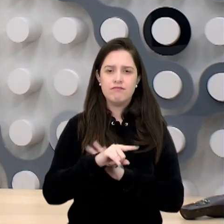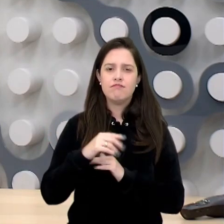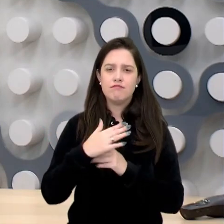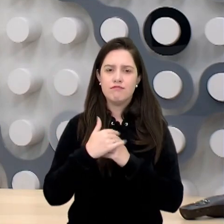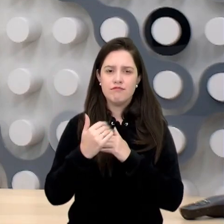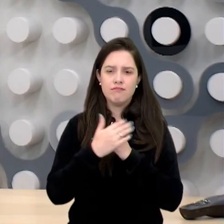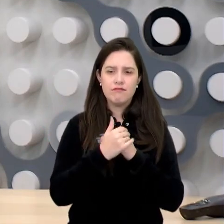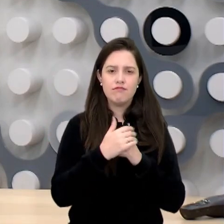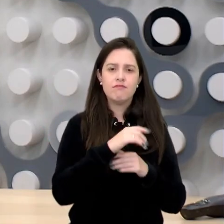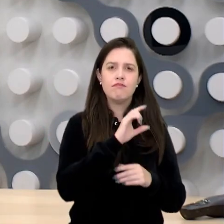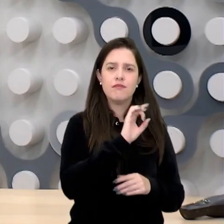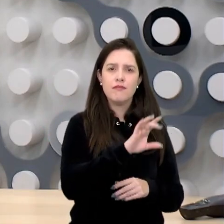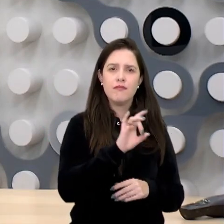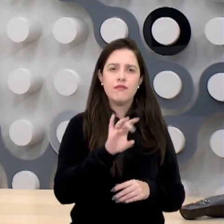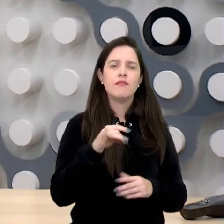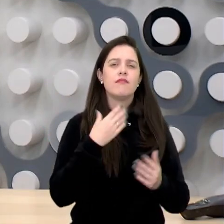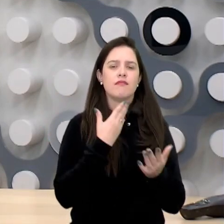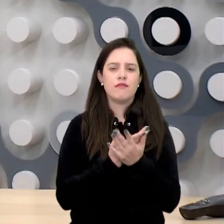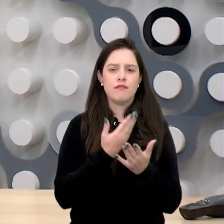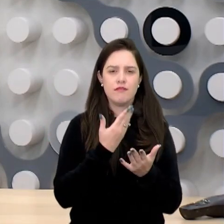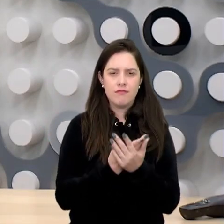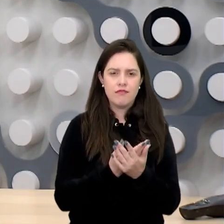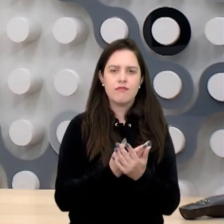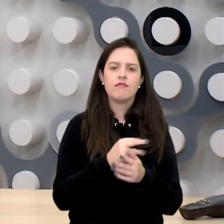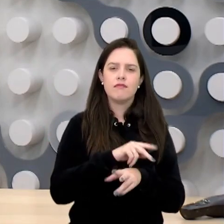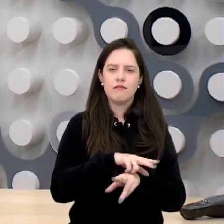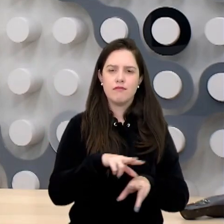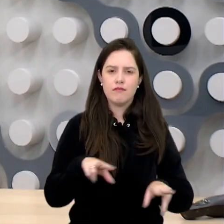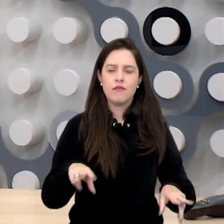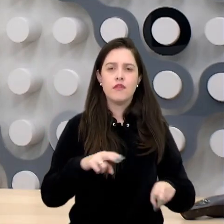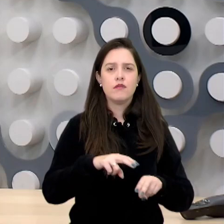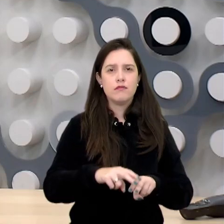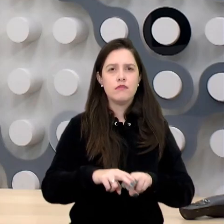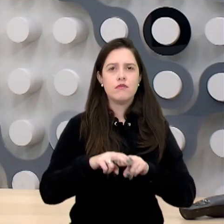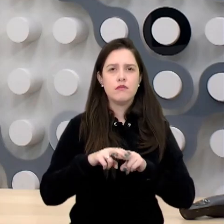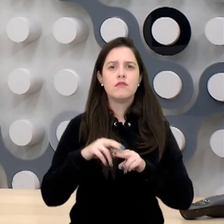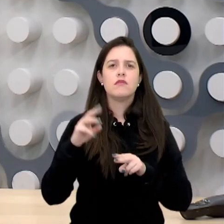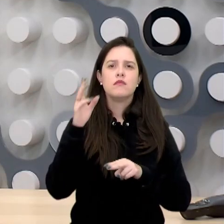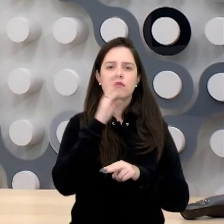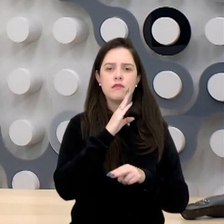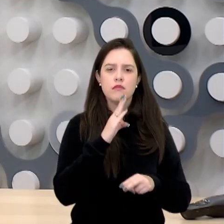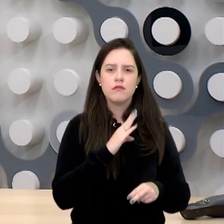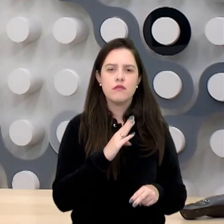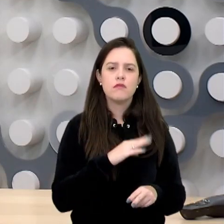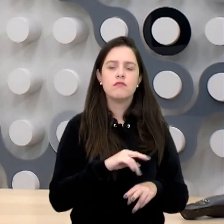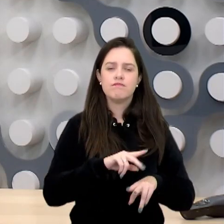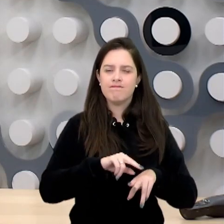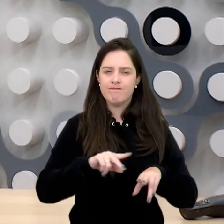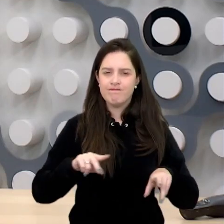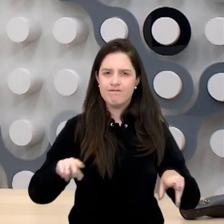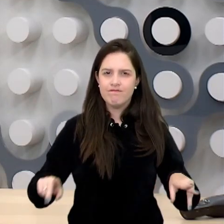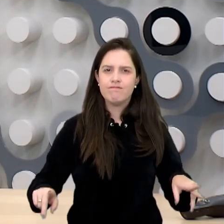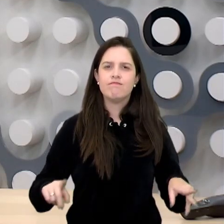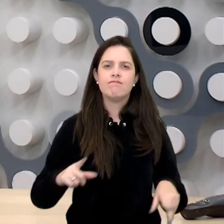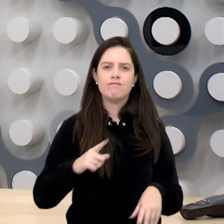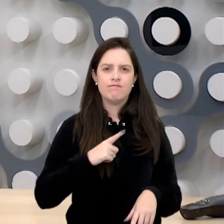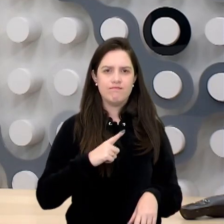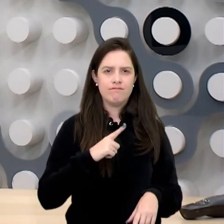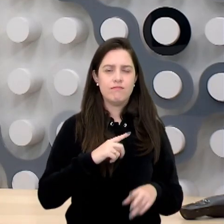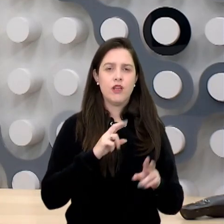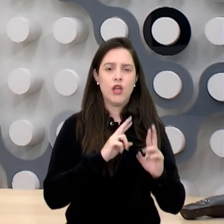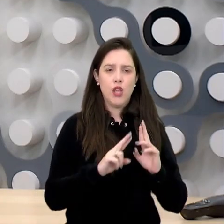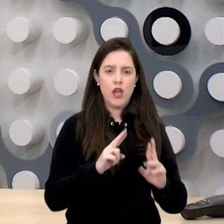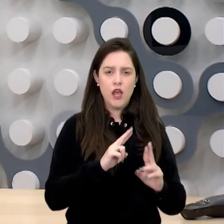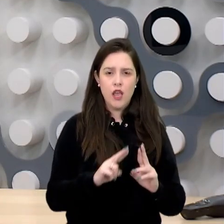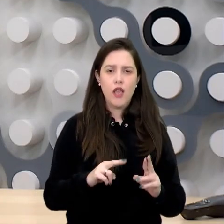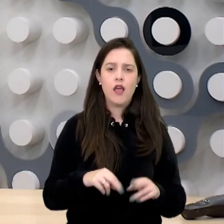de crátons, de escudos cristalinos ou maciços antigos. Por isso que o Brasil, né, é rico aí em diversos tipos aí de recursos